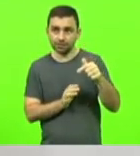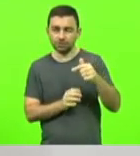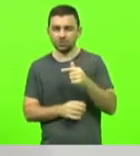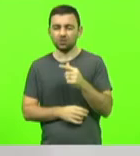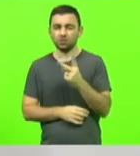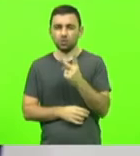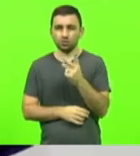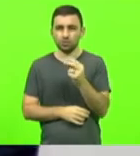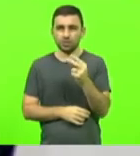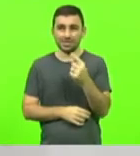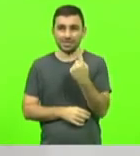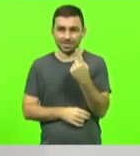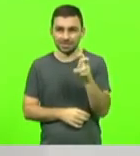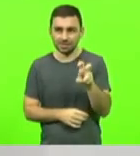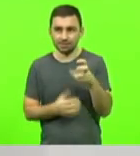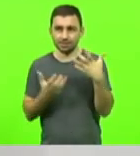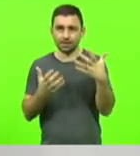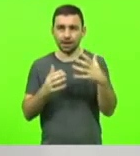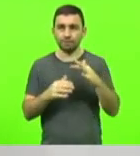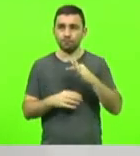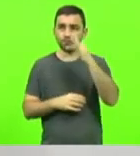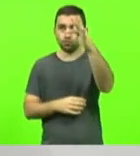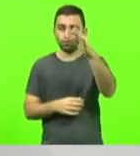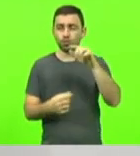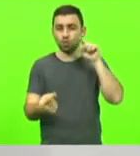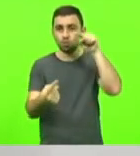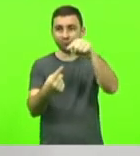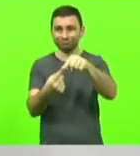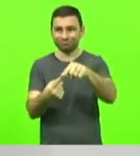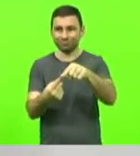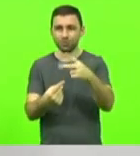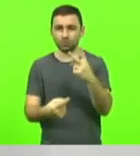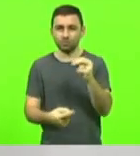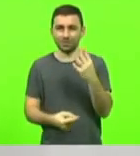devem ser alcançados até 2030,